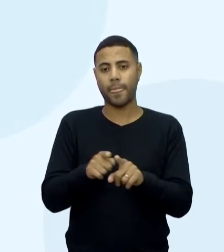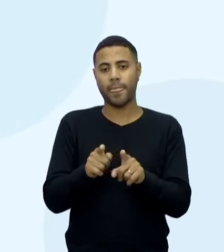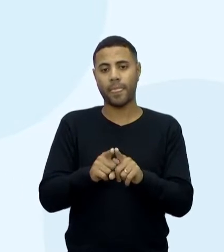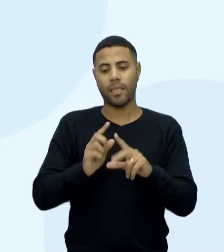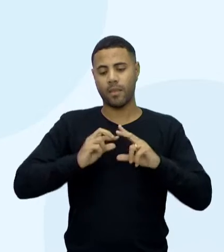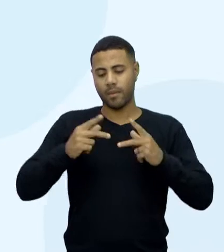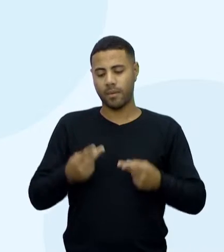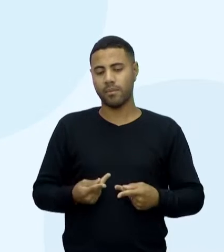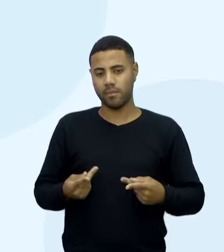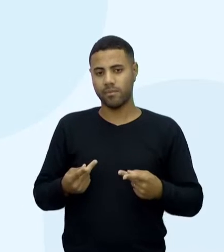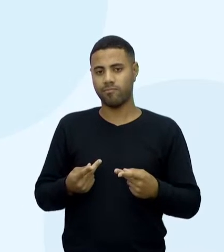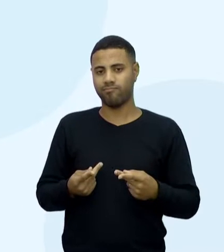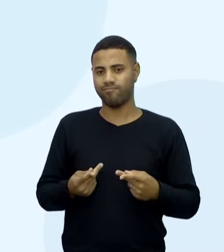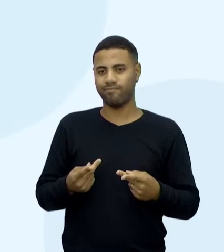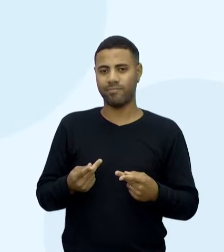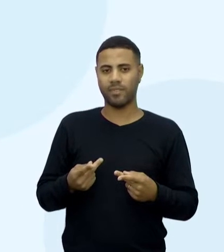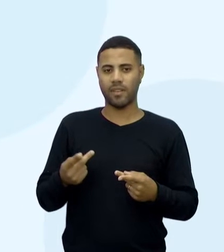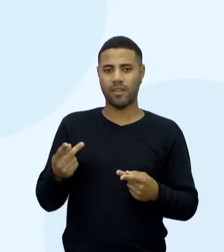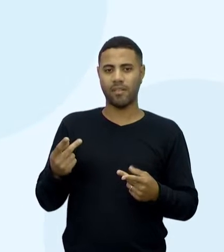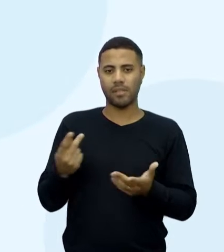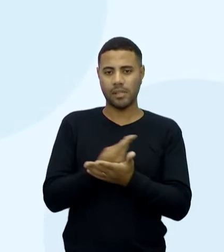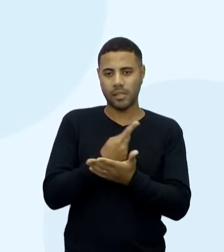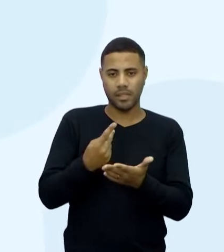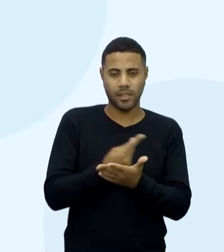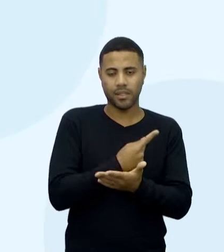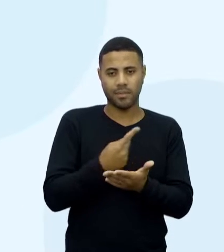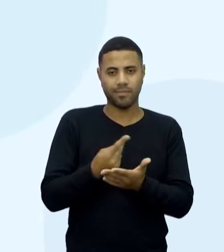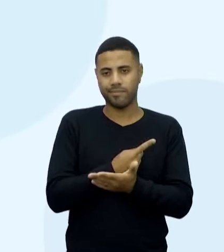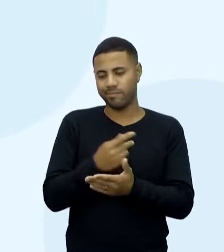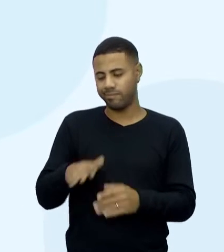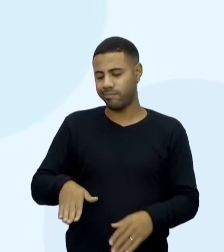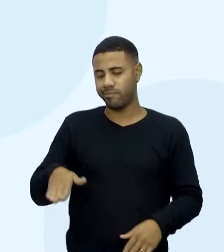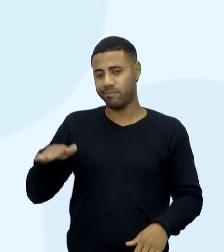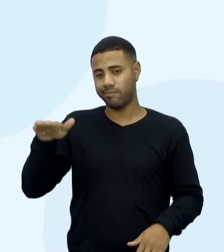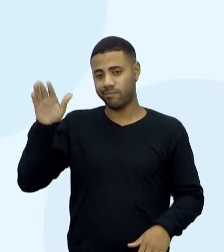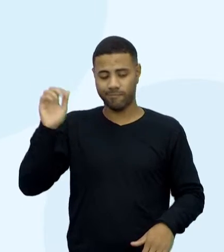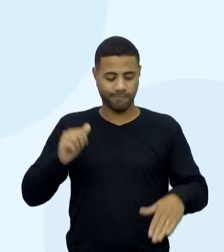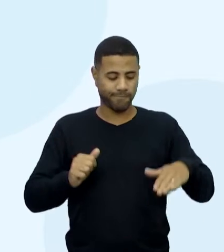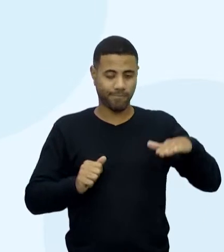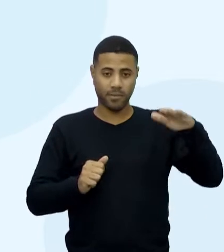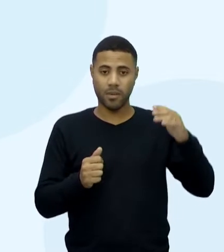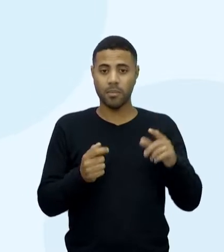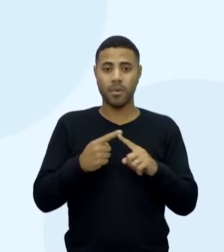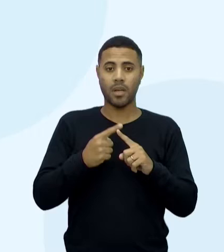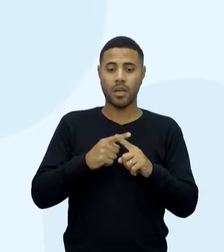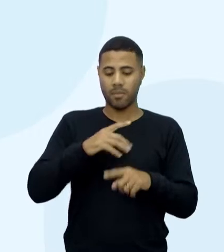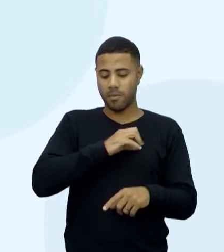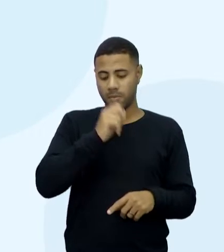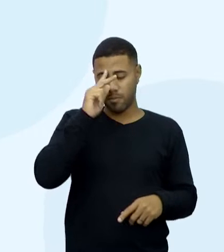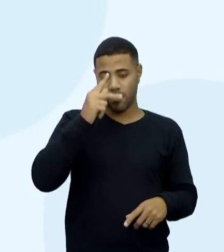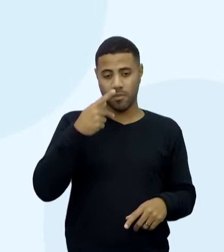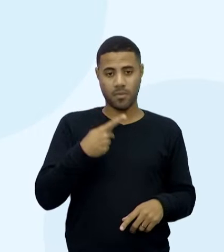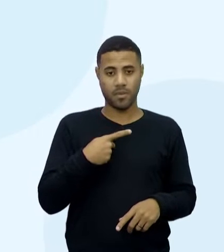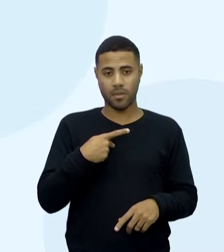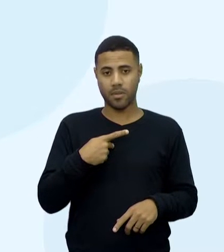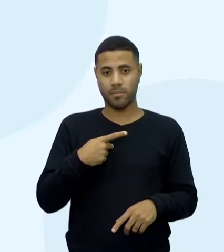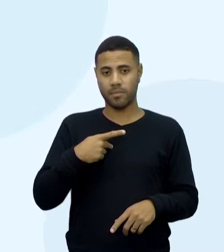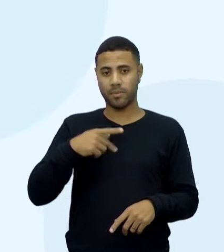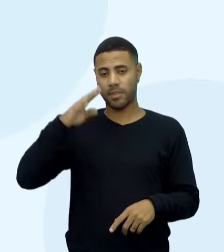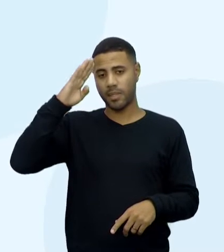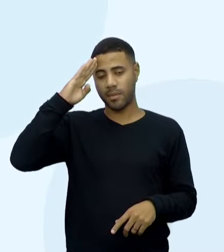humanismo corrompido de nascença por ter feito do amor próprio seu princípio